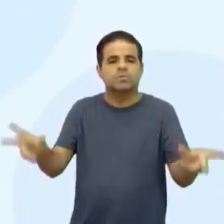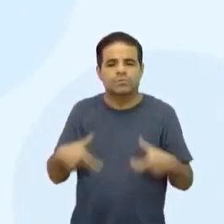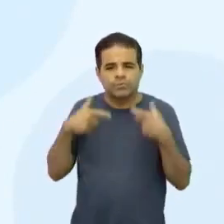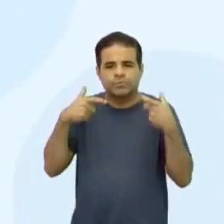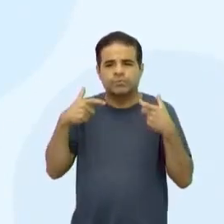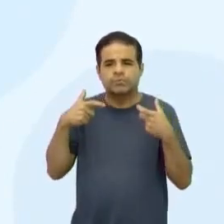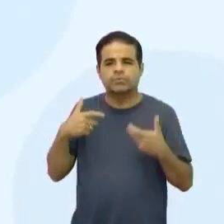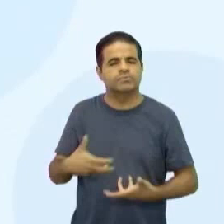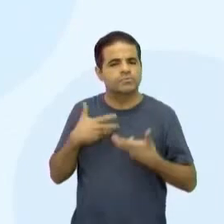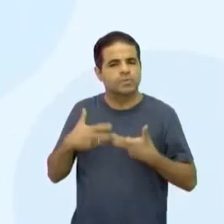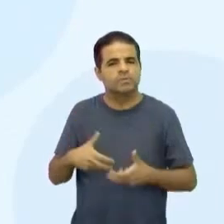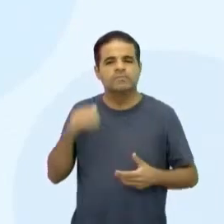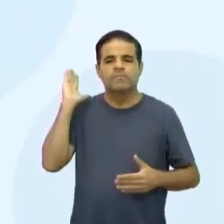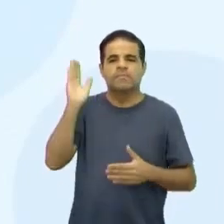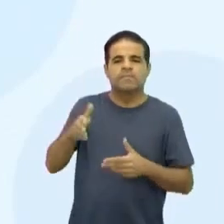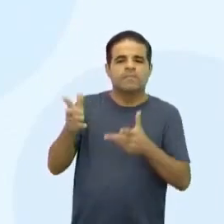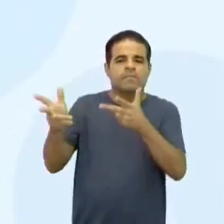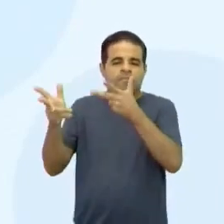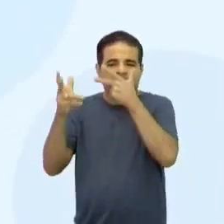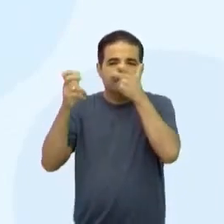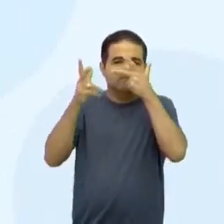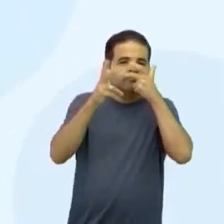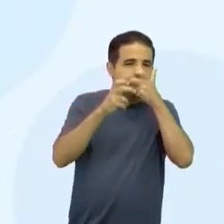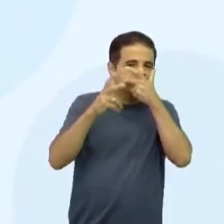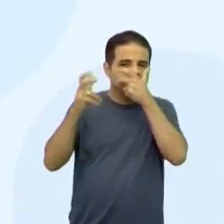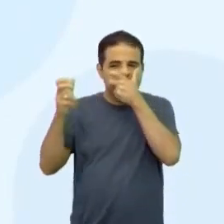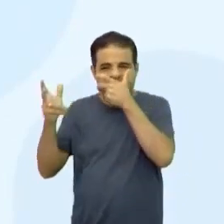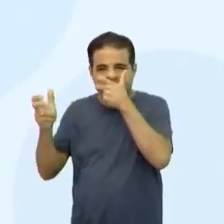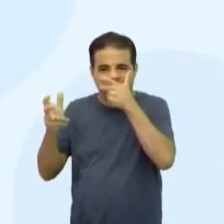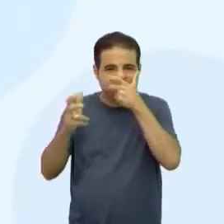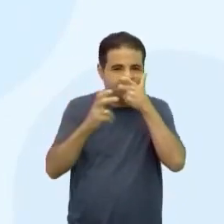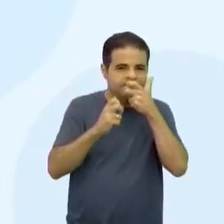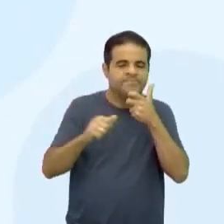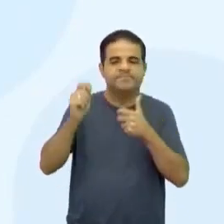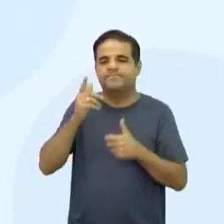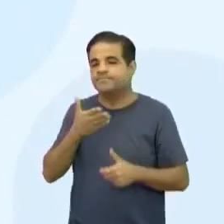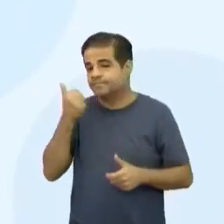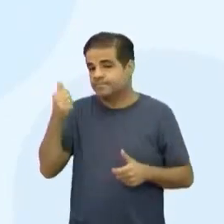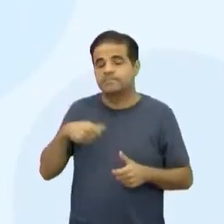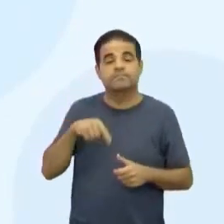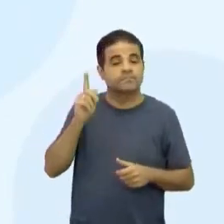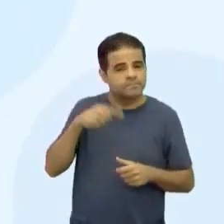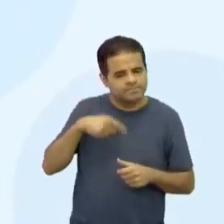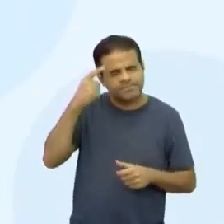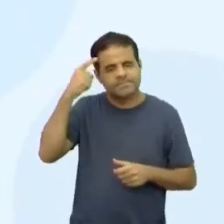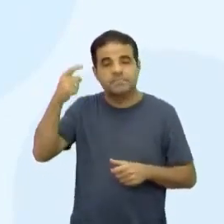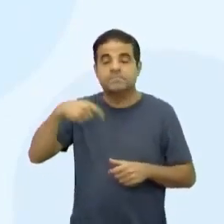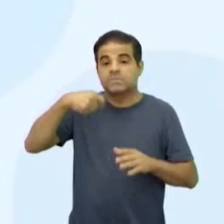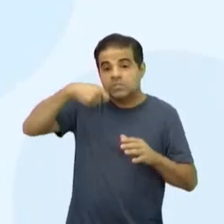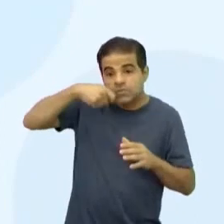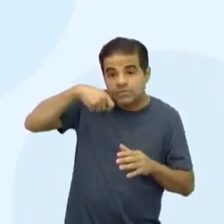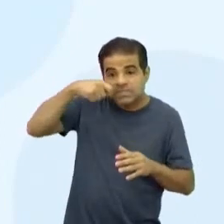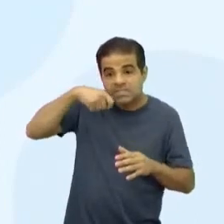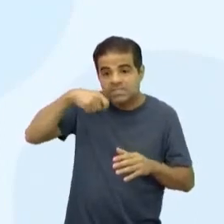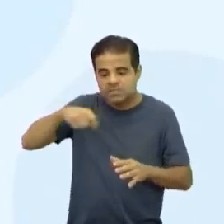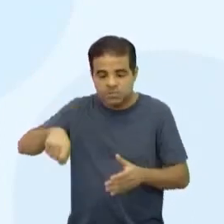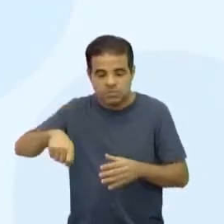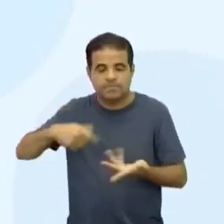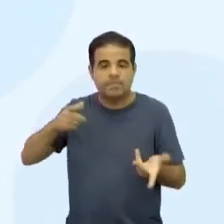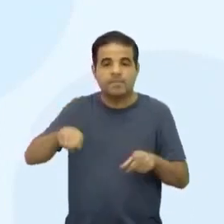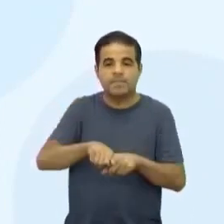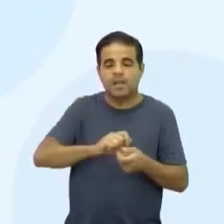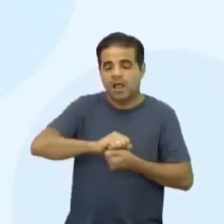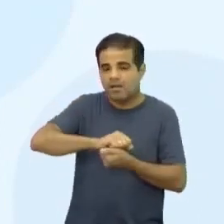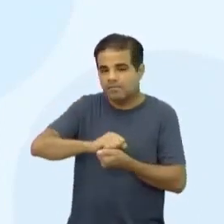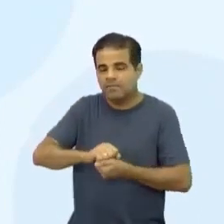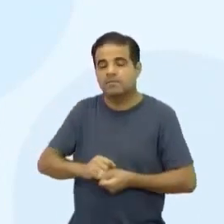ele é muito facilmente perceptível, ele é muito fácil de ser visto. O fato de você abrir a torneira para escovar o dente, lavar a sua louça, lavar seu